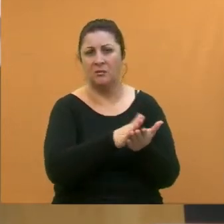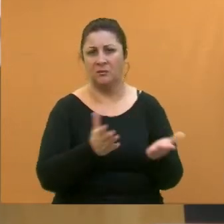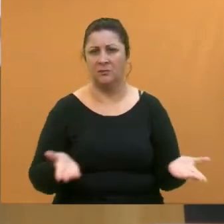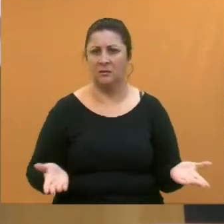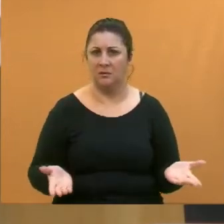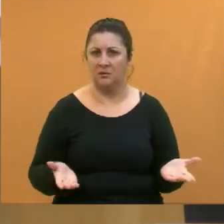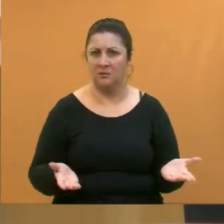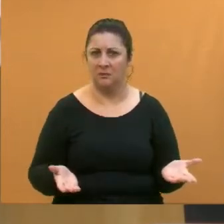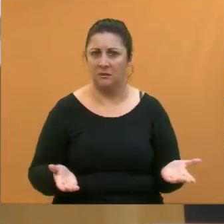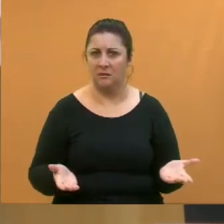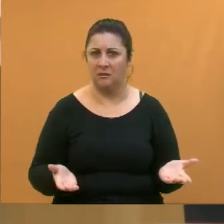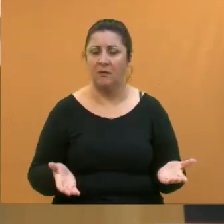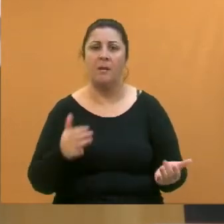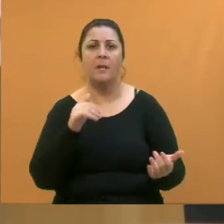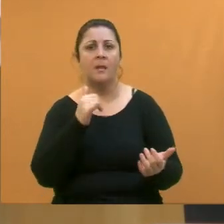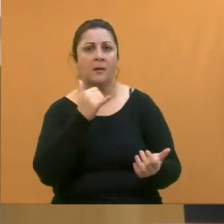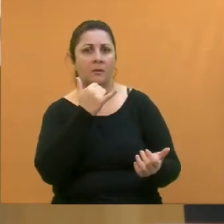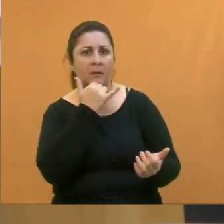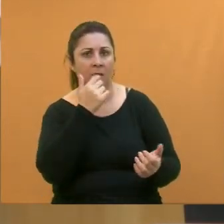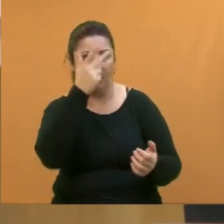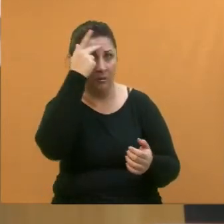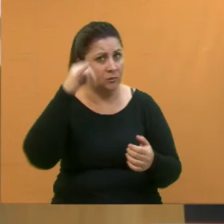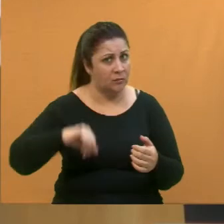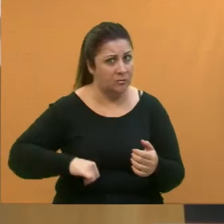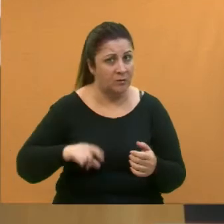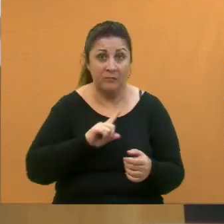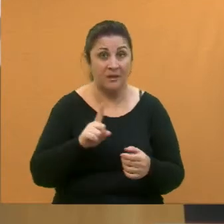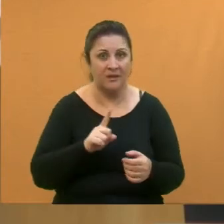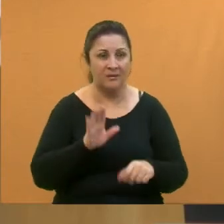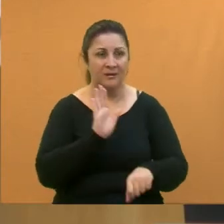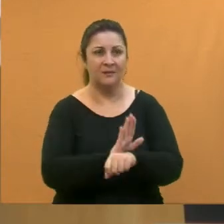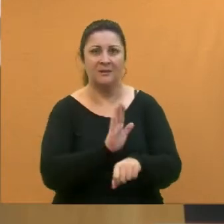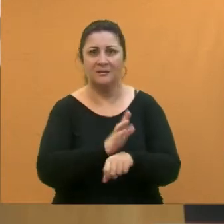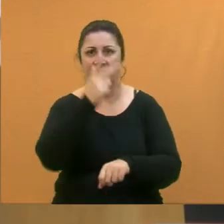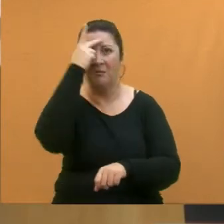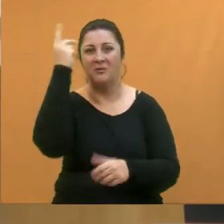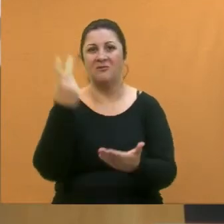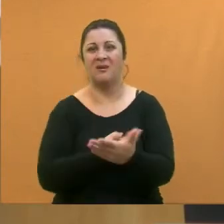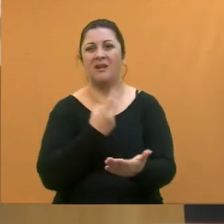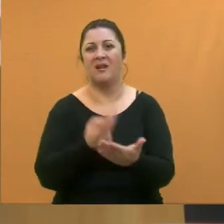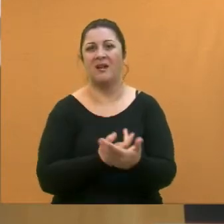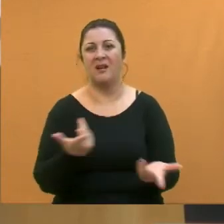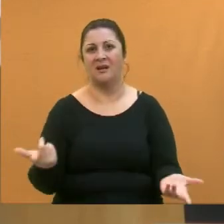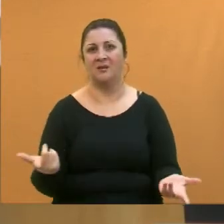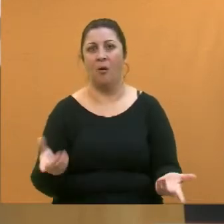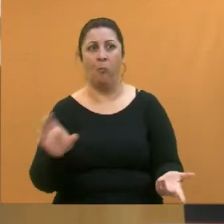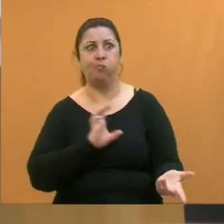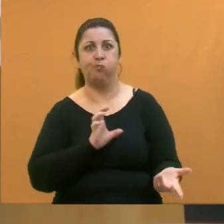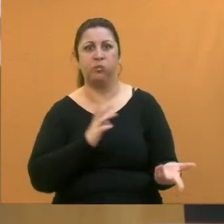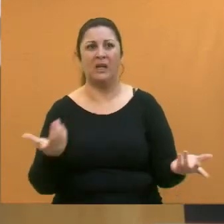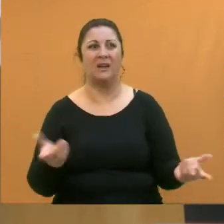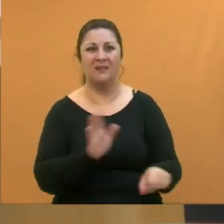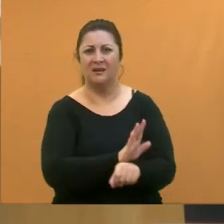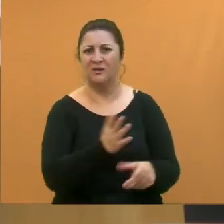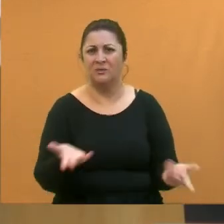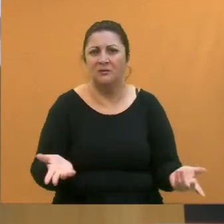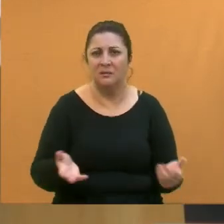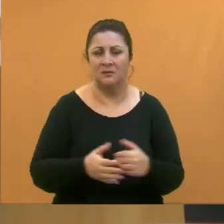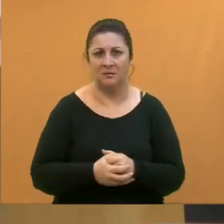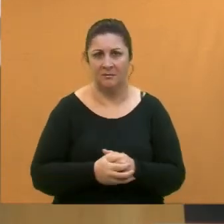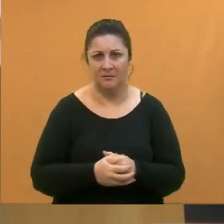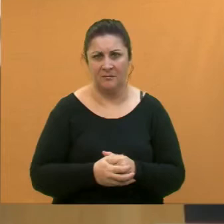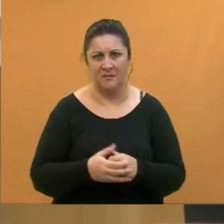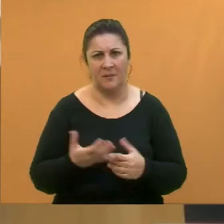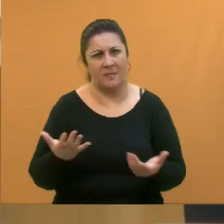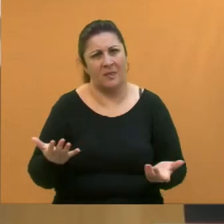que de fato, às vezes é prejudicado, eu acabo favorecendo aquele que tem mais. E aí a gente fala, né? A gente fala em